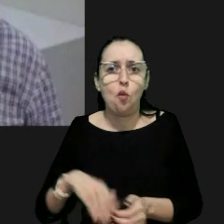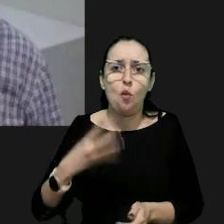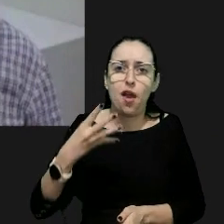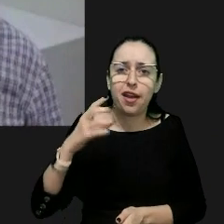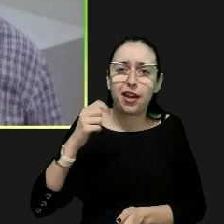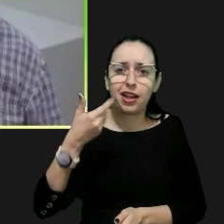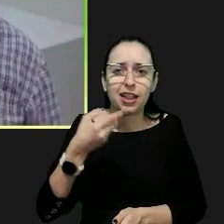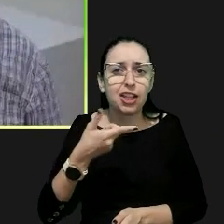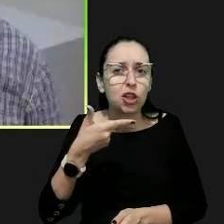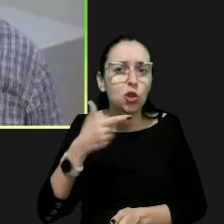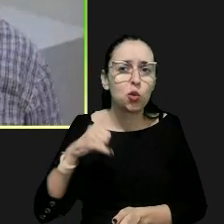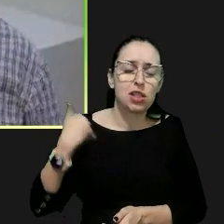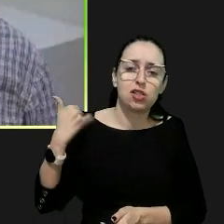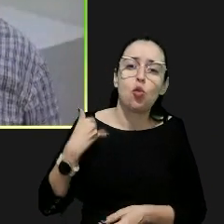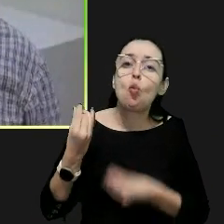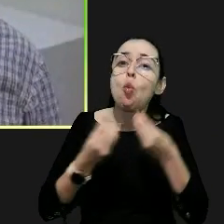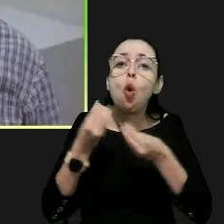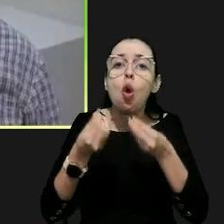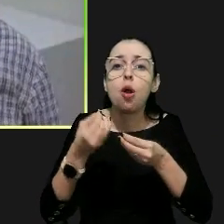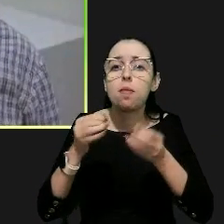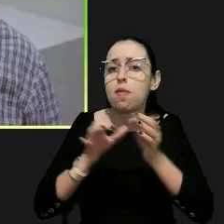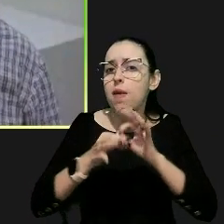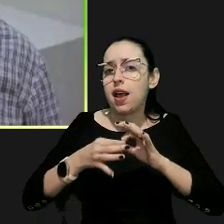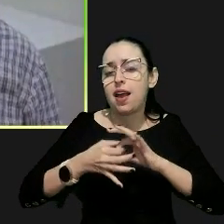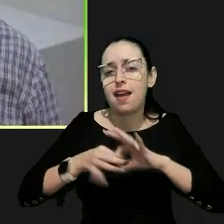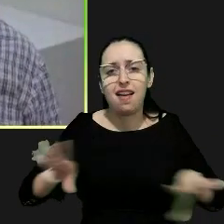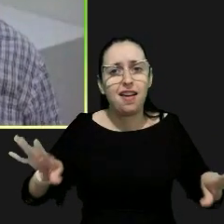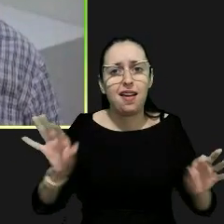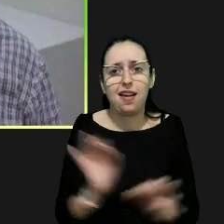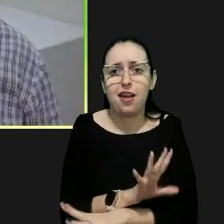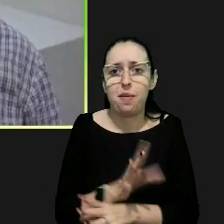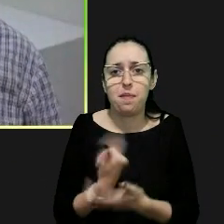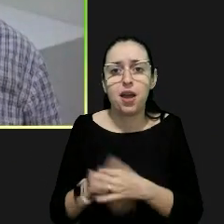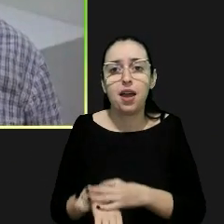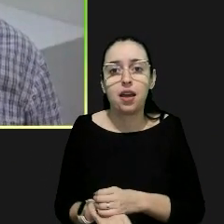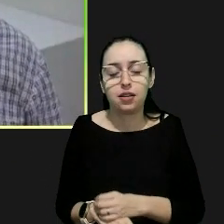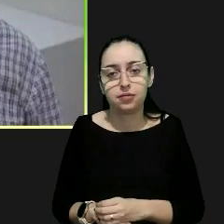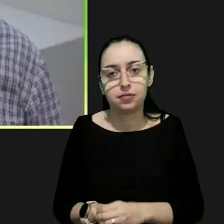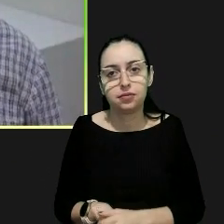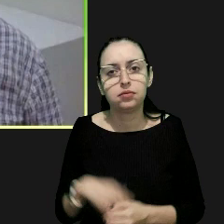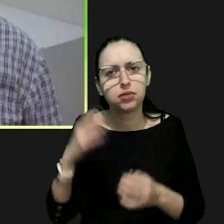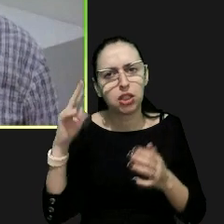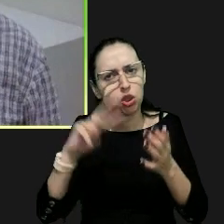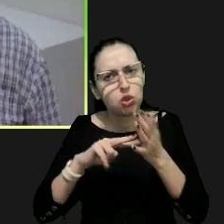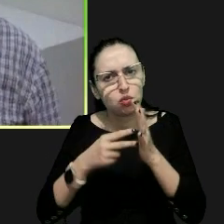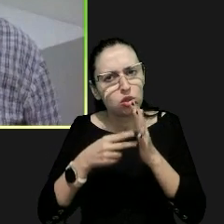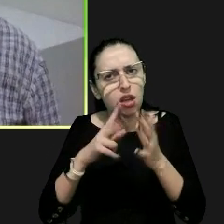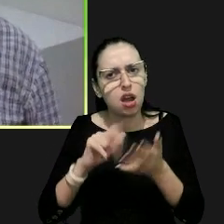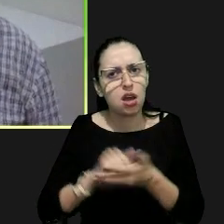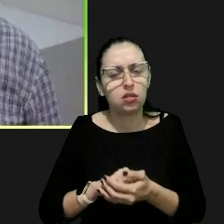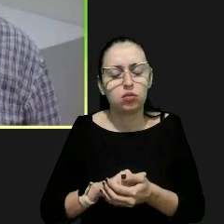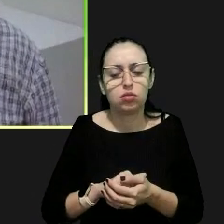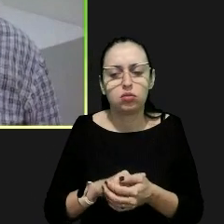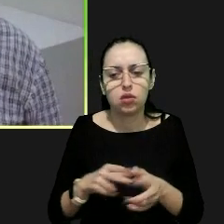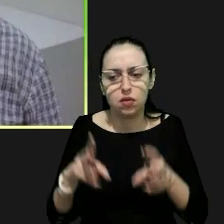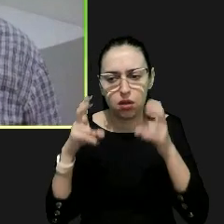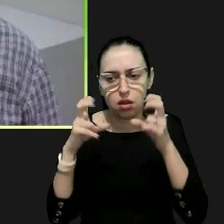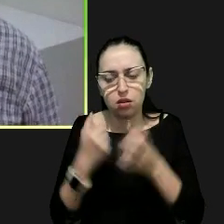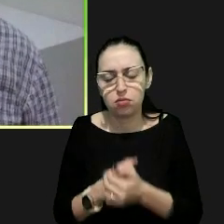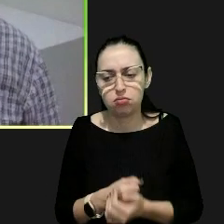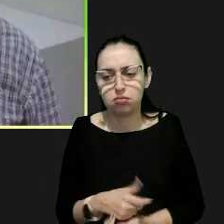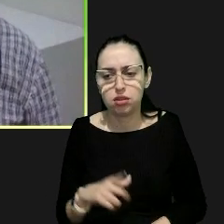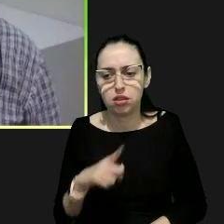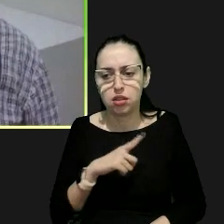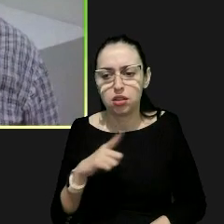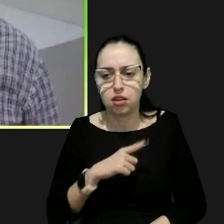de 42. que Como é que eu raiva que eu faço para tenho. acabar com isso? Ai, meu E Deus. tudo nesse sentido. Sabe,